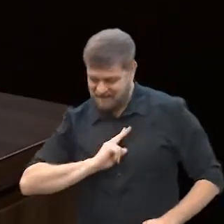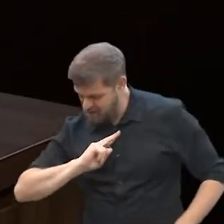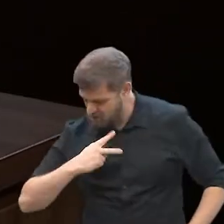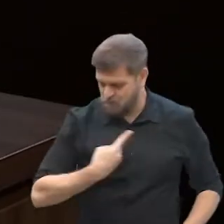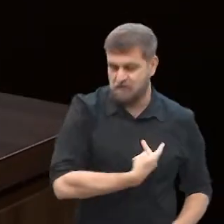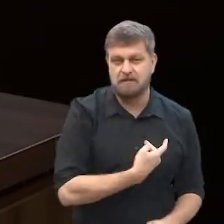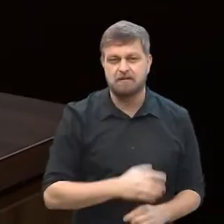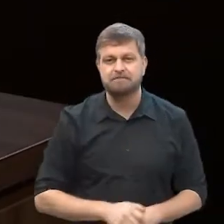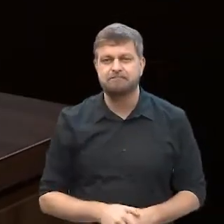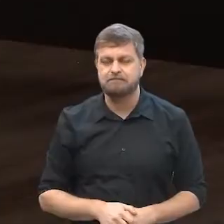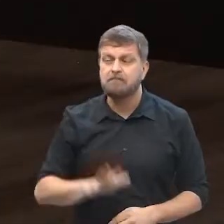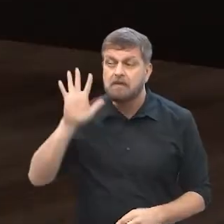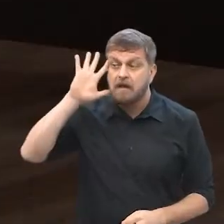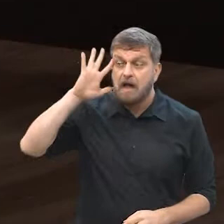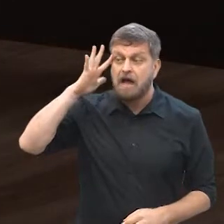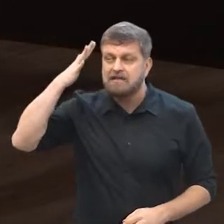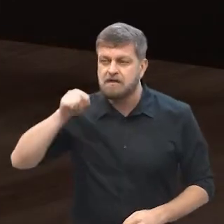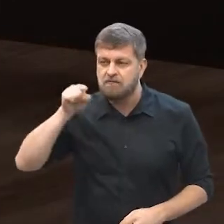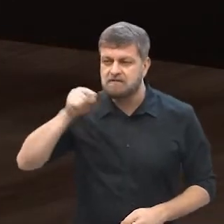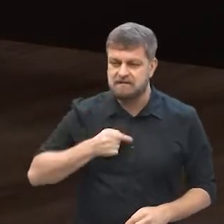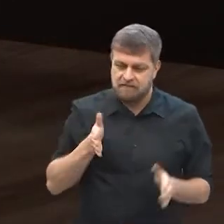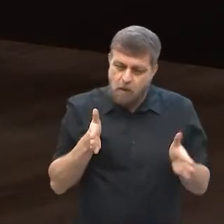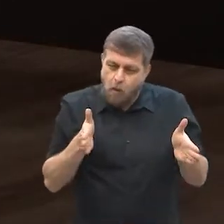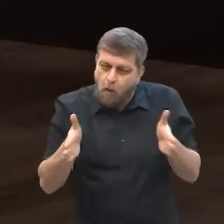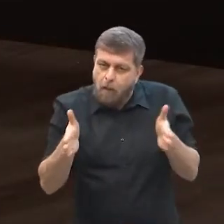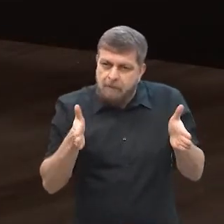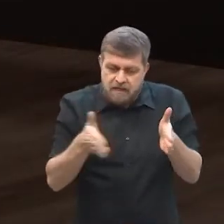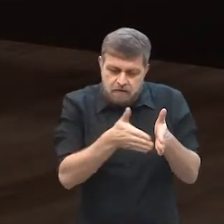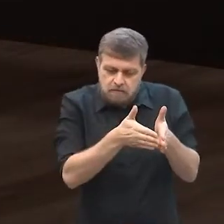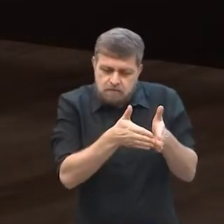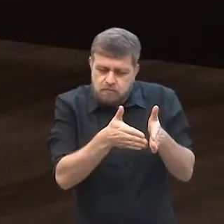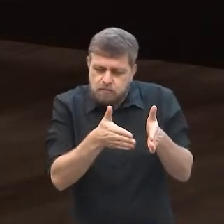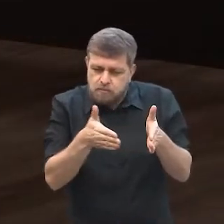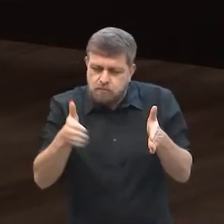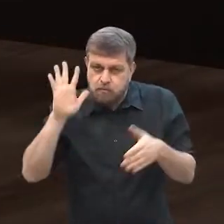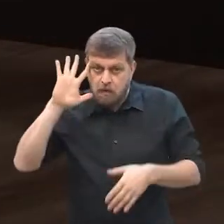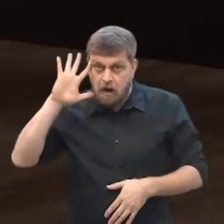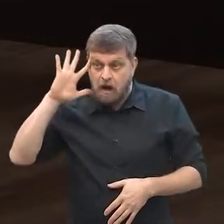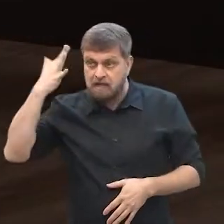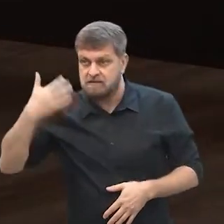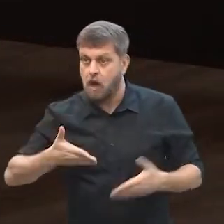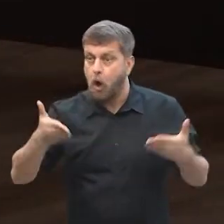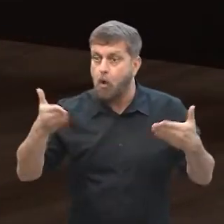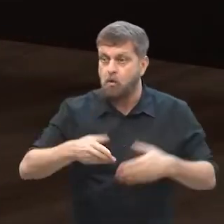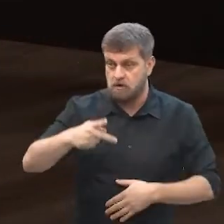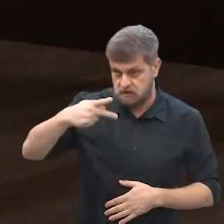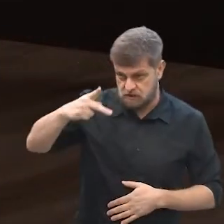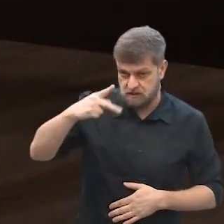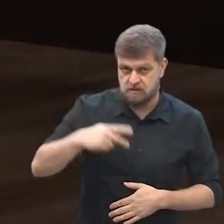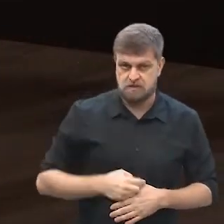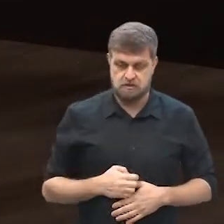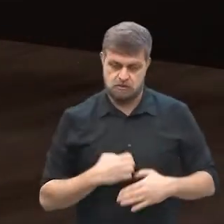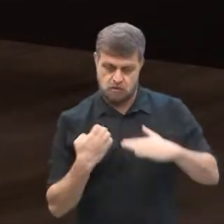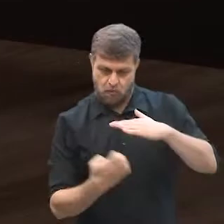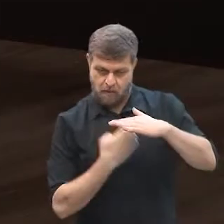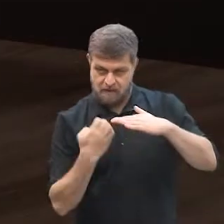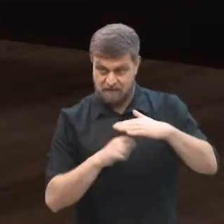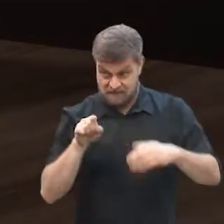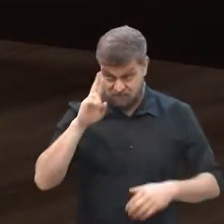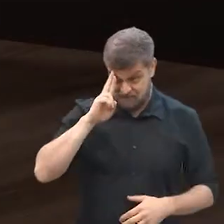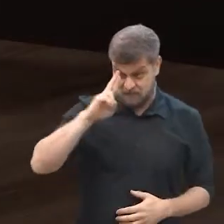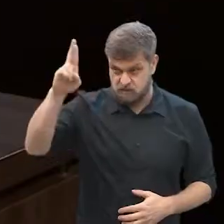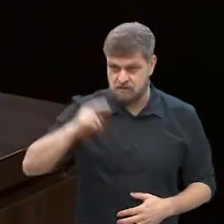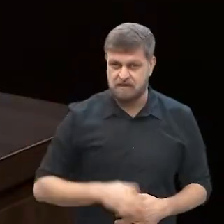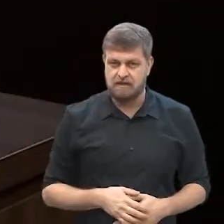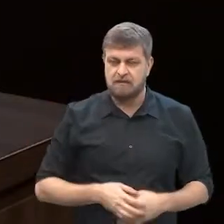de mudar de vida, você teve um tempo até decidir pelo negócio que hoje você está à frente. Me conta